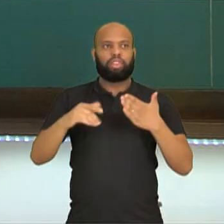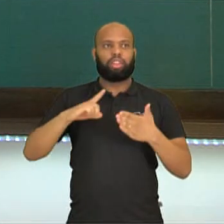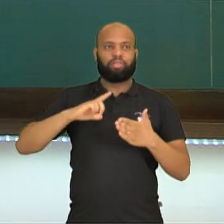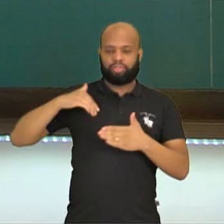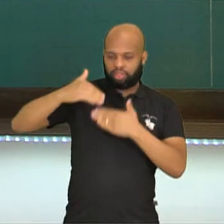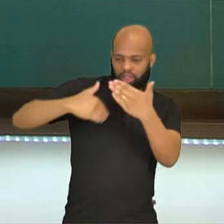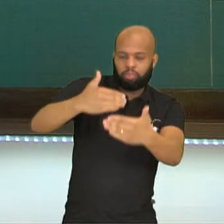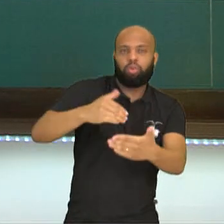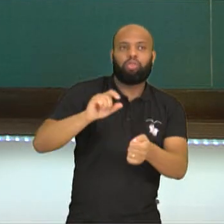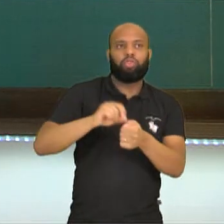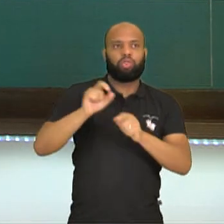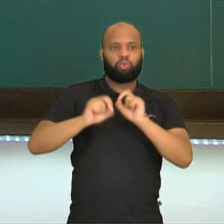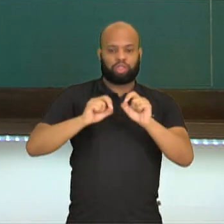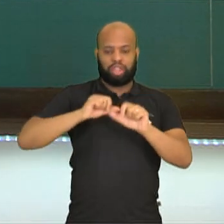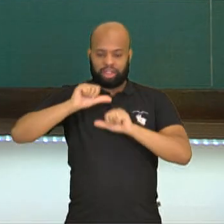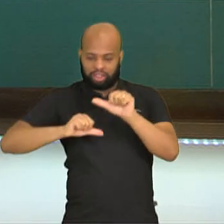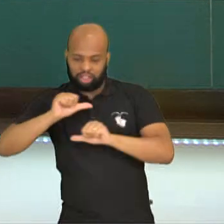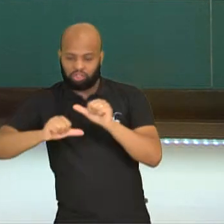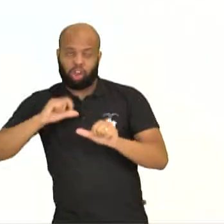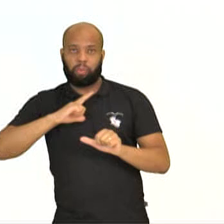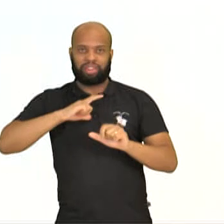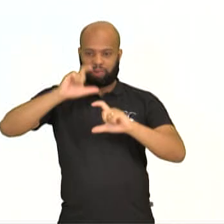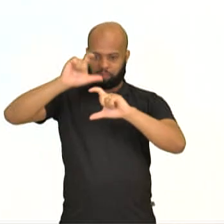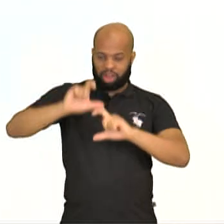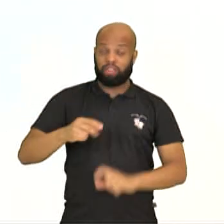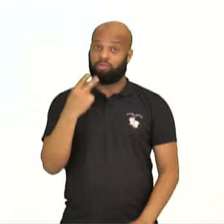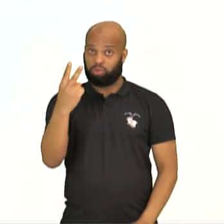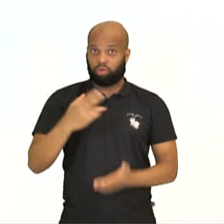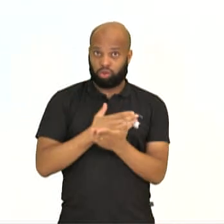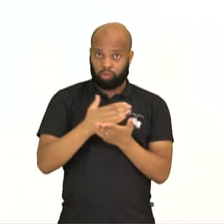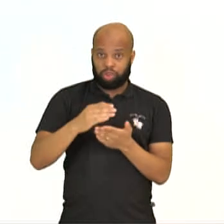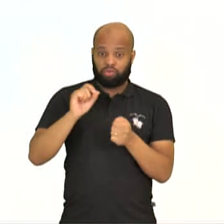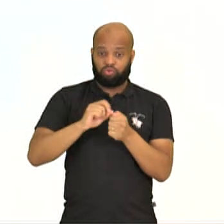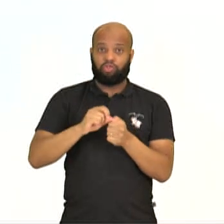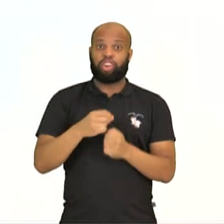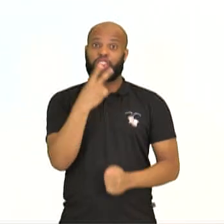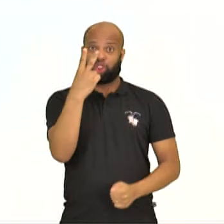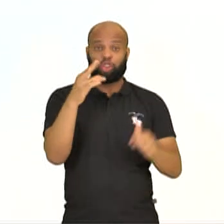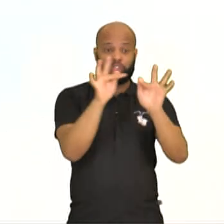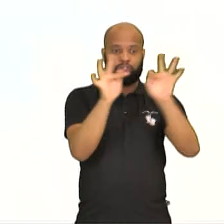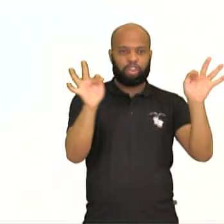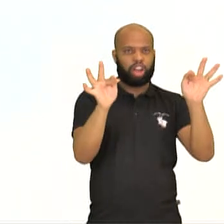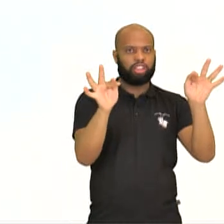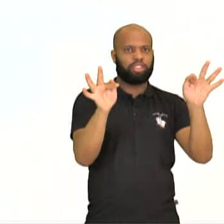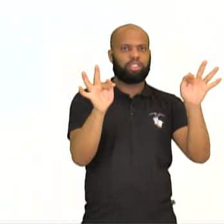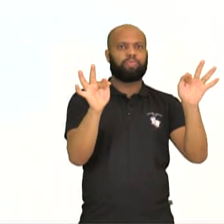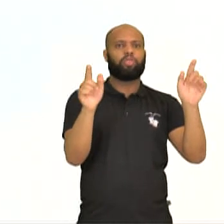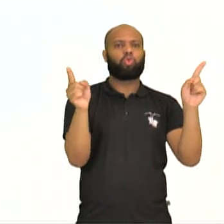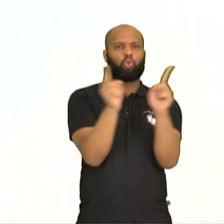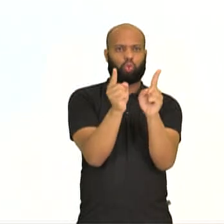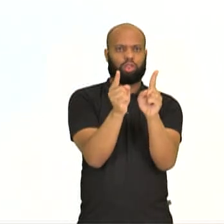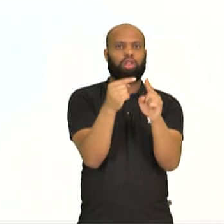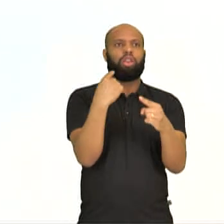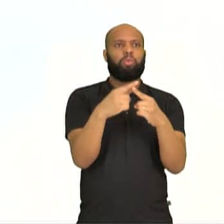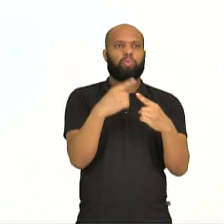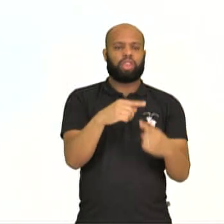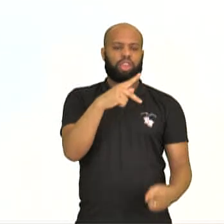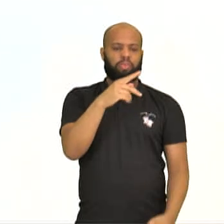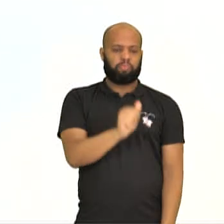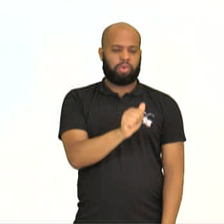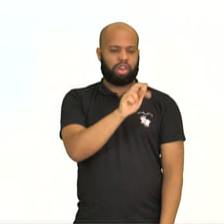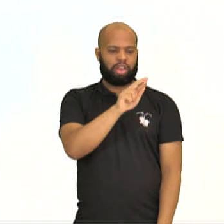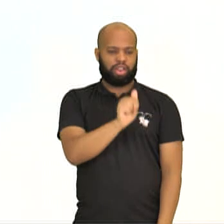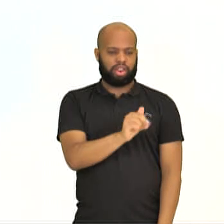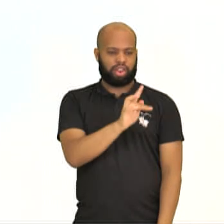seguida, transforme estes 2 parágrafos iniciais em 2 frases curtas. Não se esqueça que a paráfrase envolve um